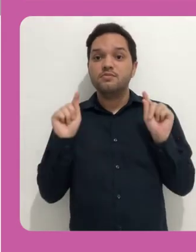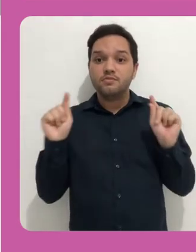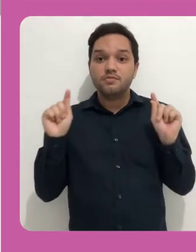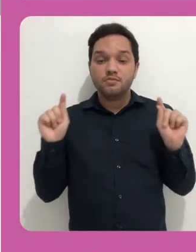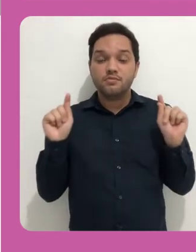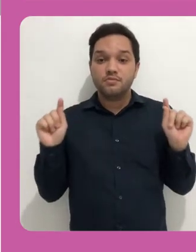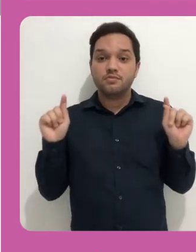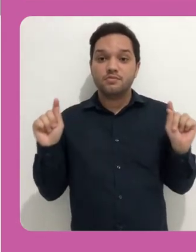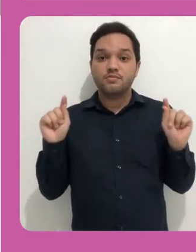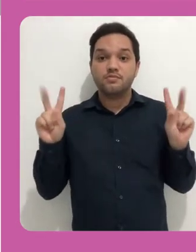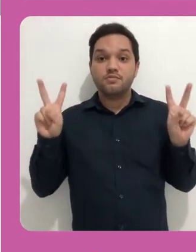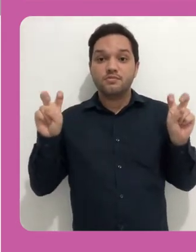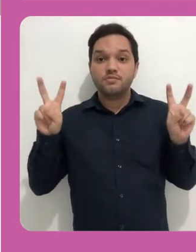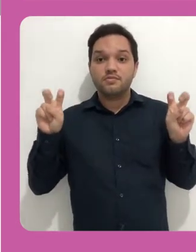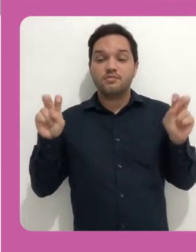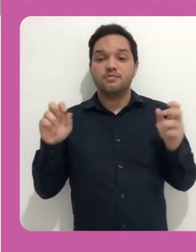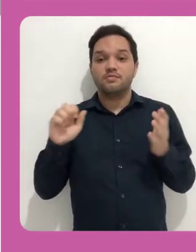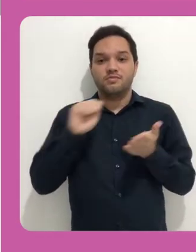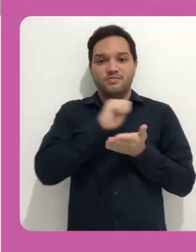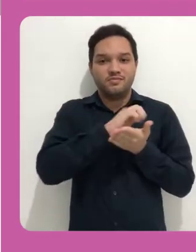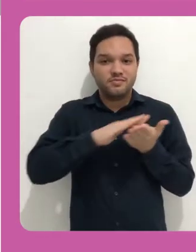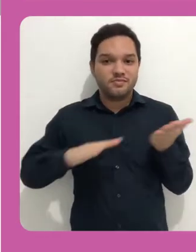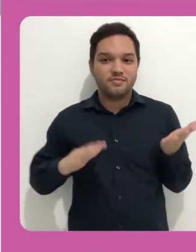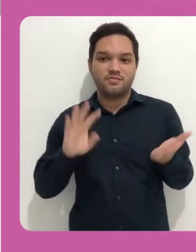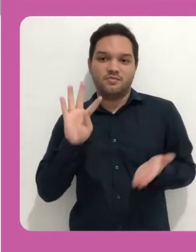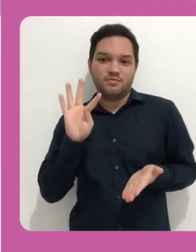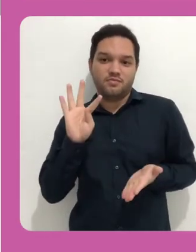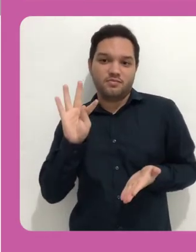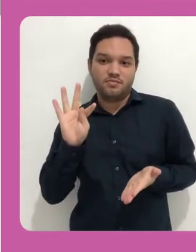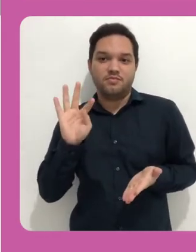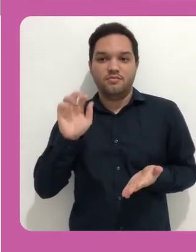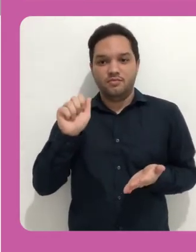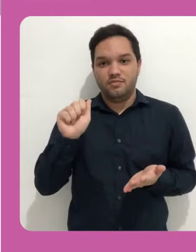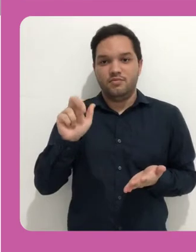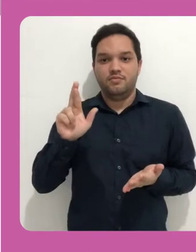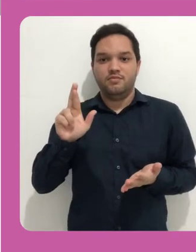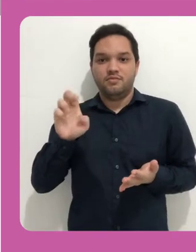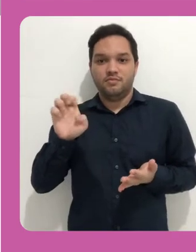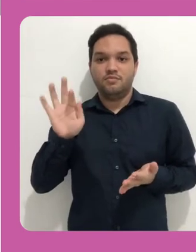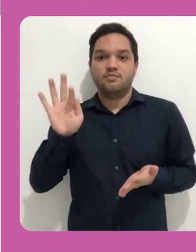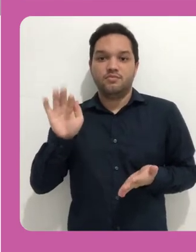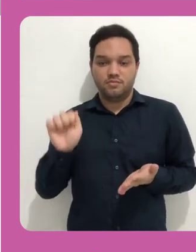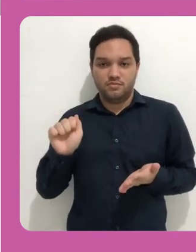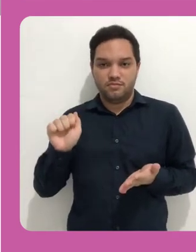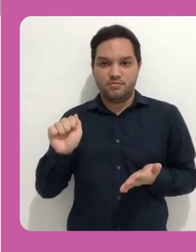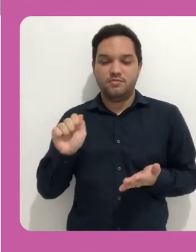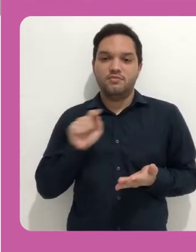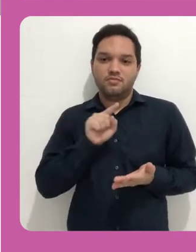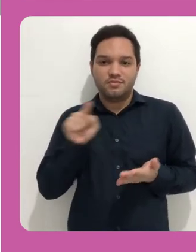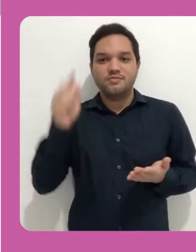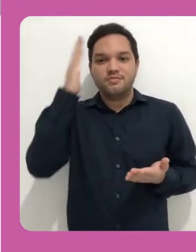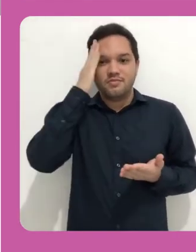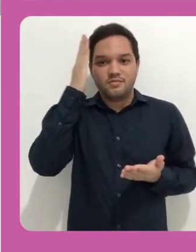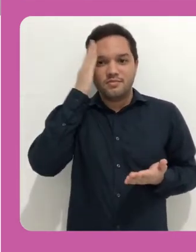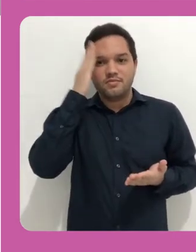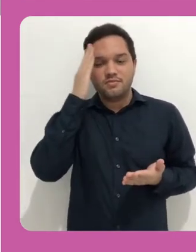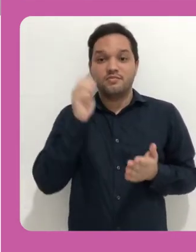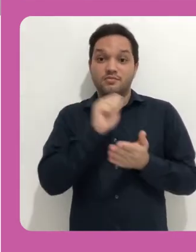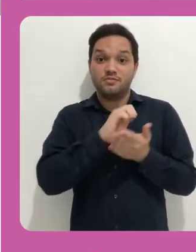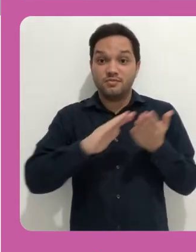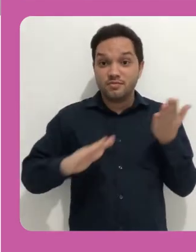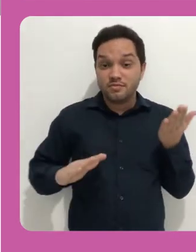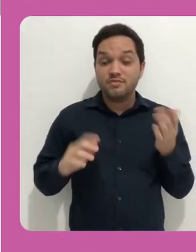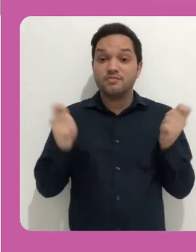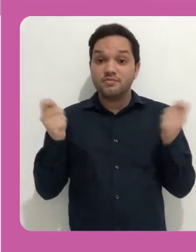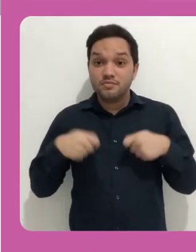Como vocês sabem, a atividade tarefa permite que o seu aluno envie um áudio, envie arquivos ou envie